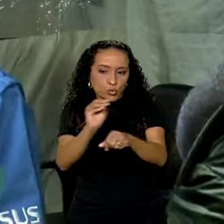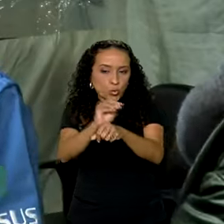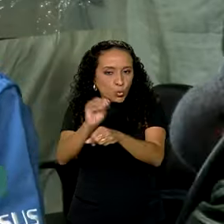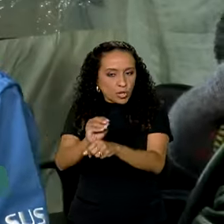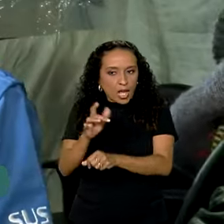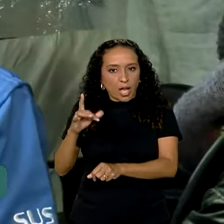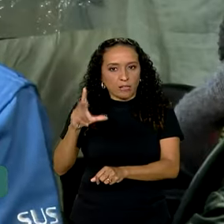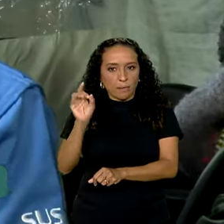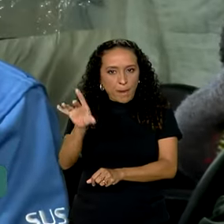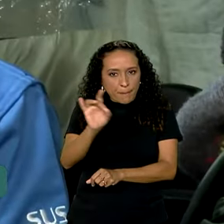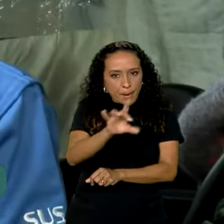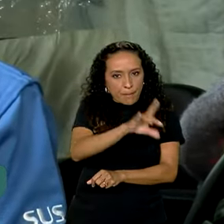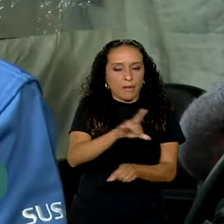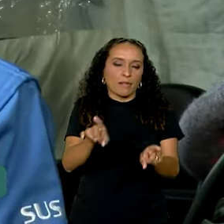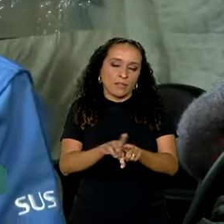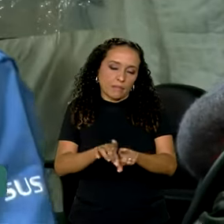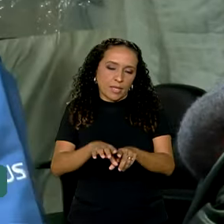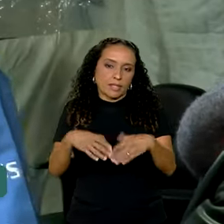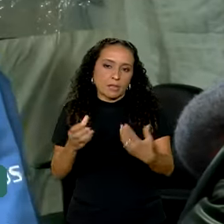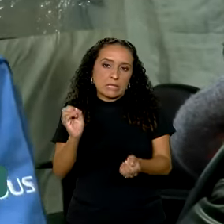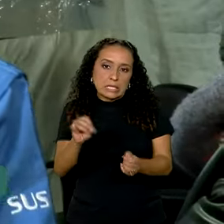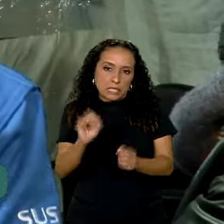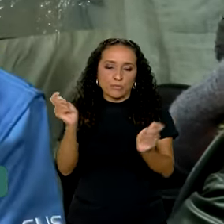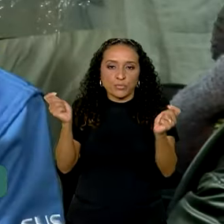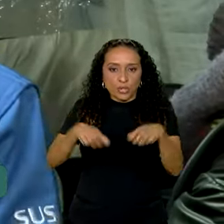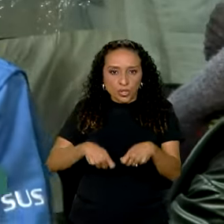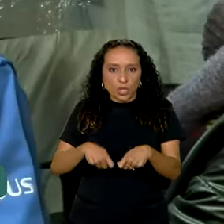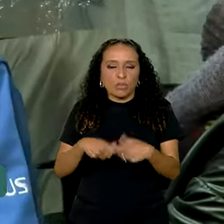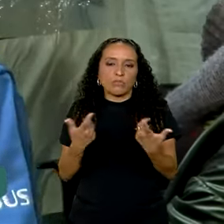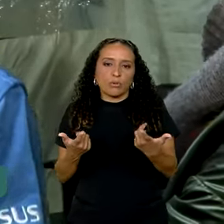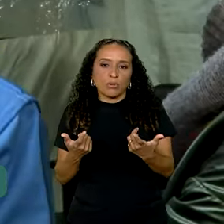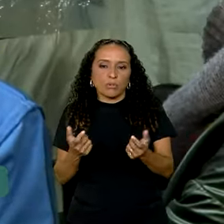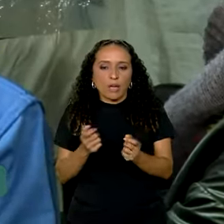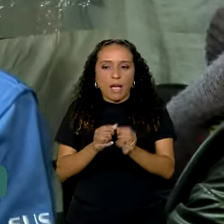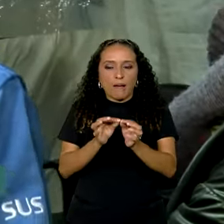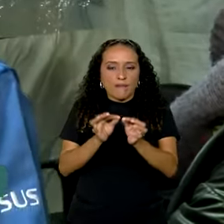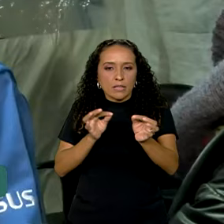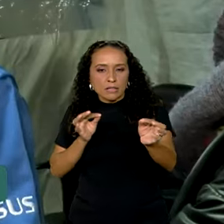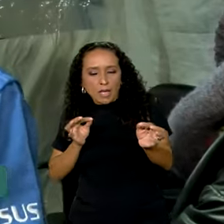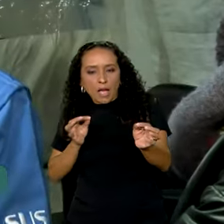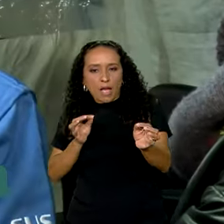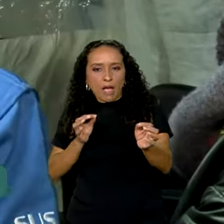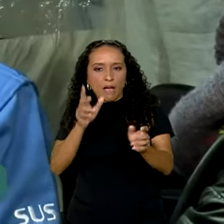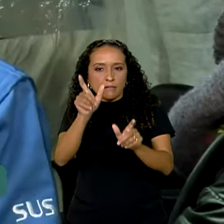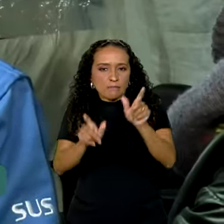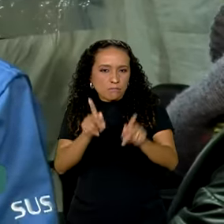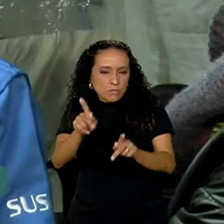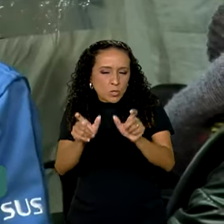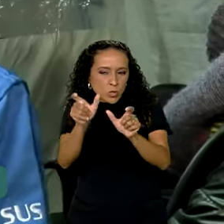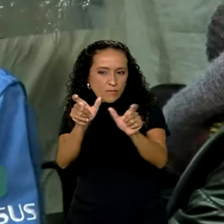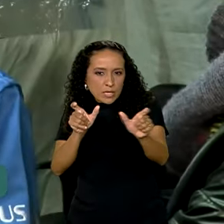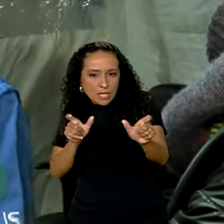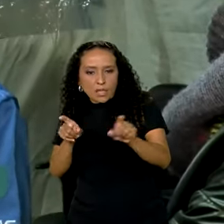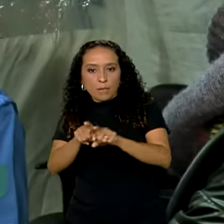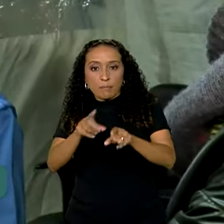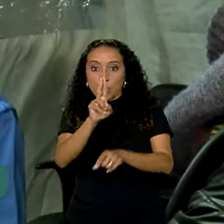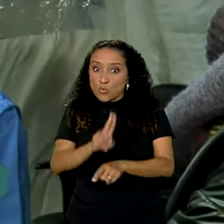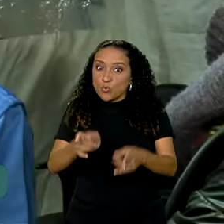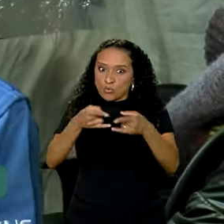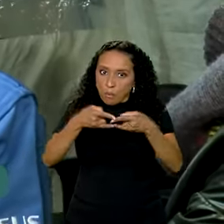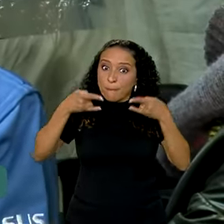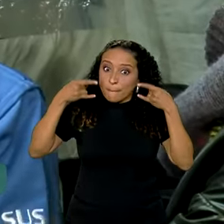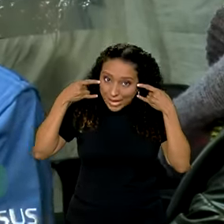cuidado individual, né? Então, se for possível, um pouco ali do afastamento entre as pessoas, o uso de